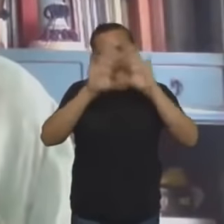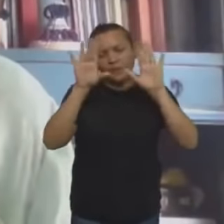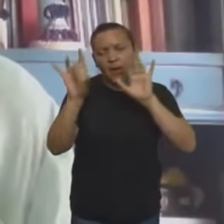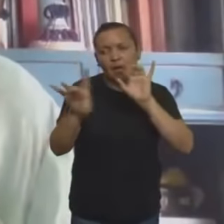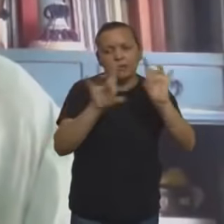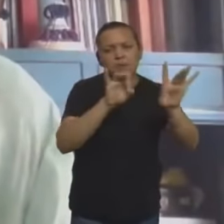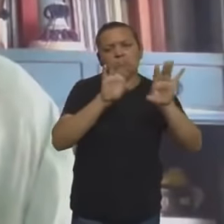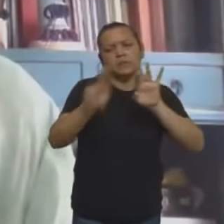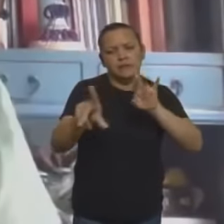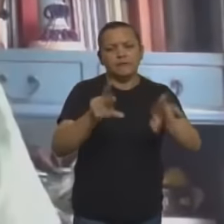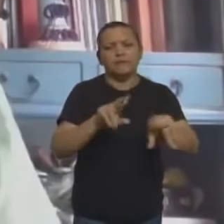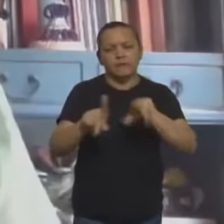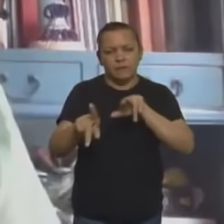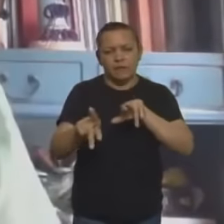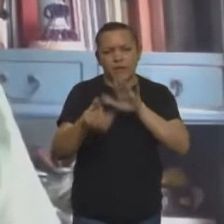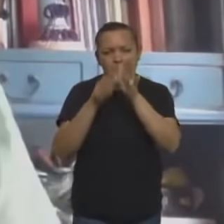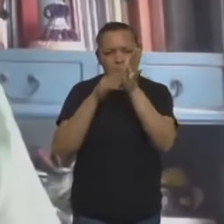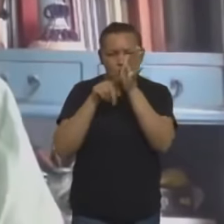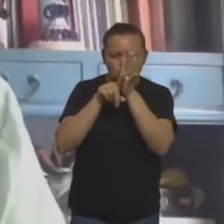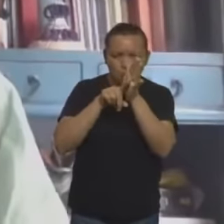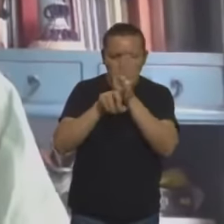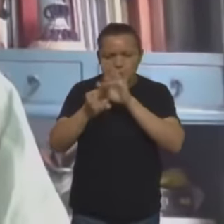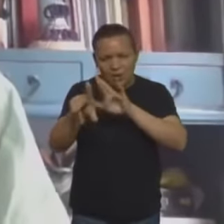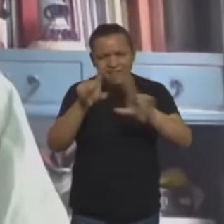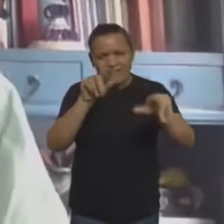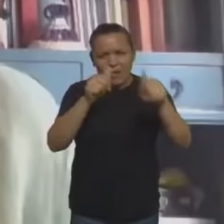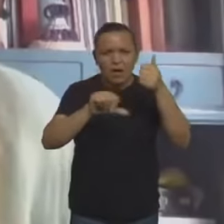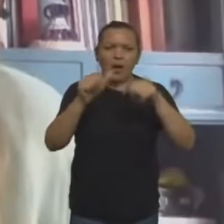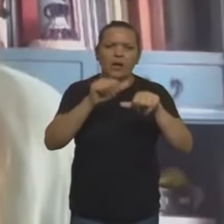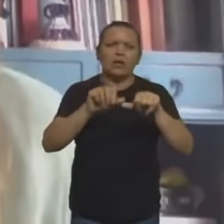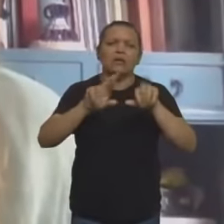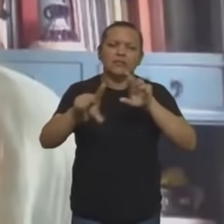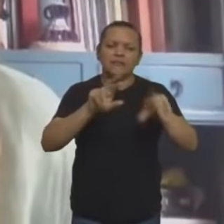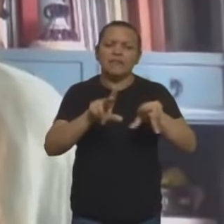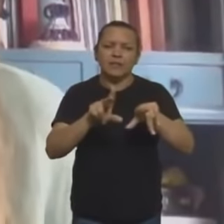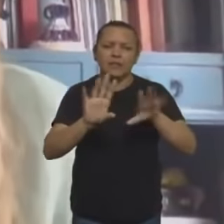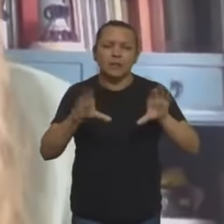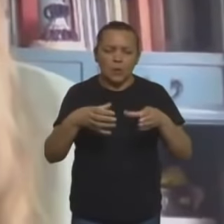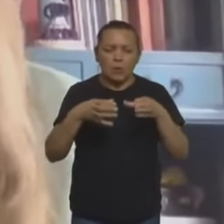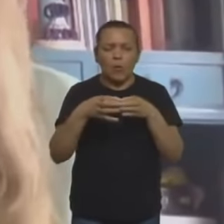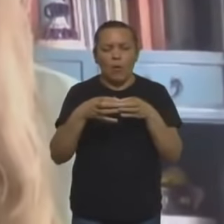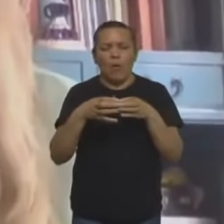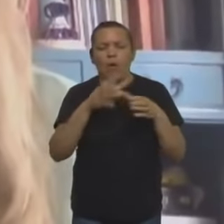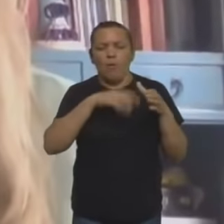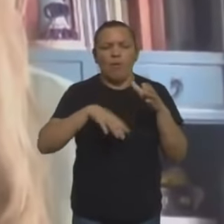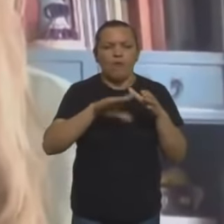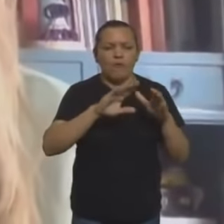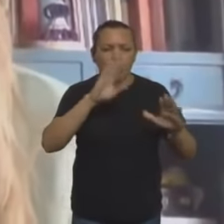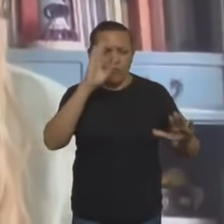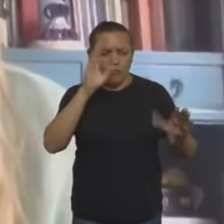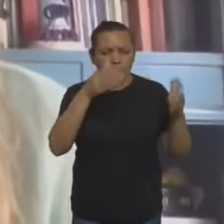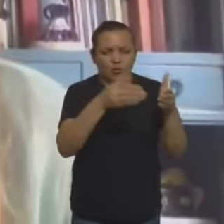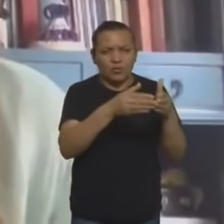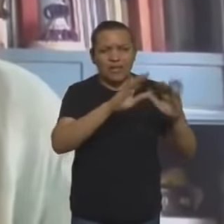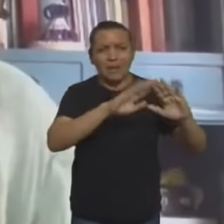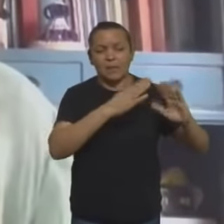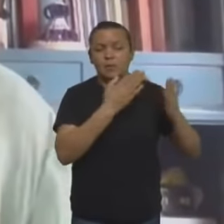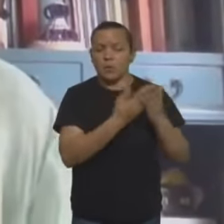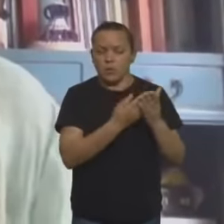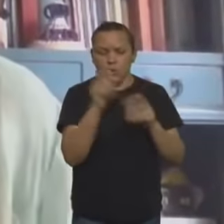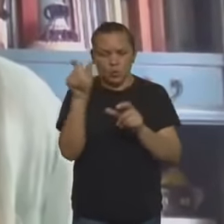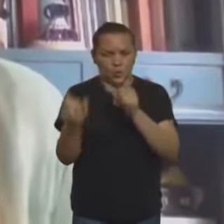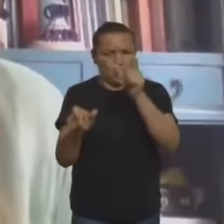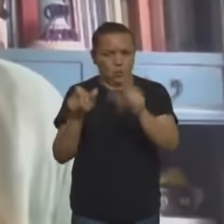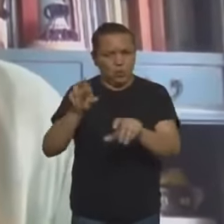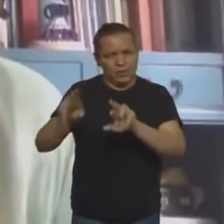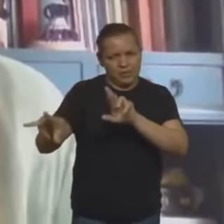e casos que precisam, às vezes, de um suporte extra, e o programa é coletivo, voltado para a escola, né? E não para casos individuais.